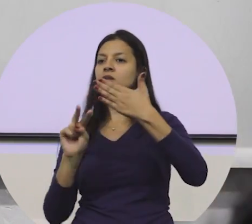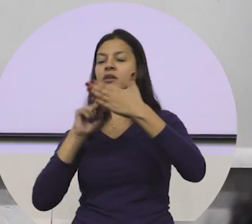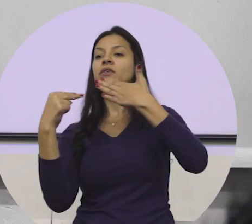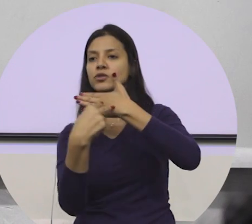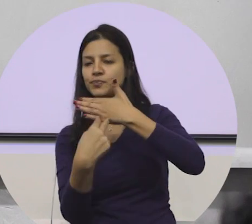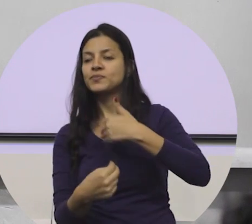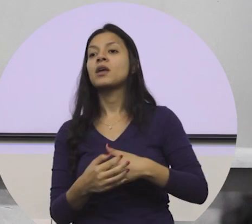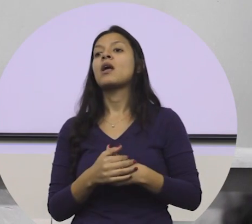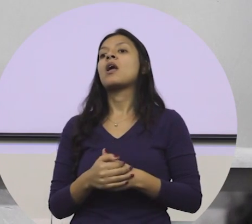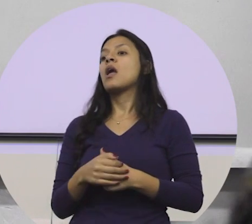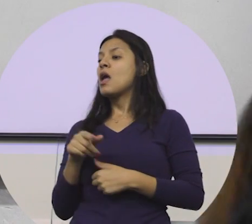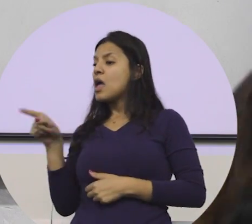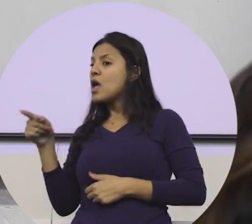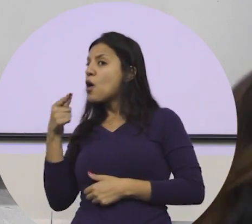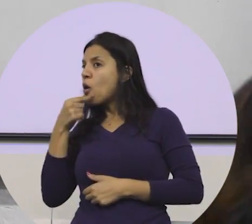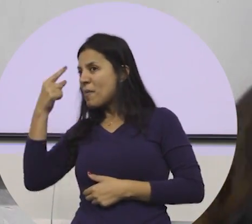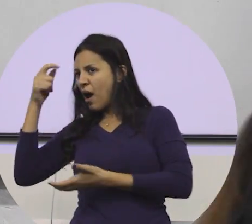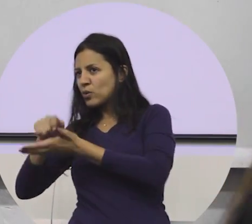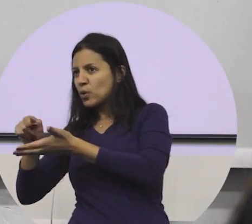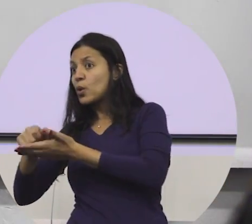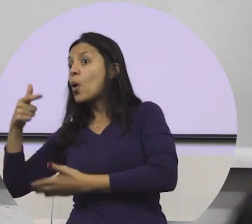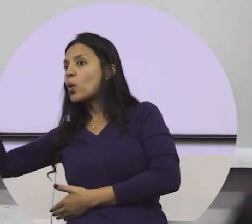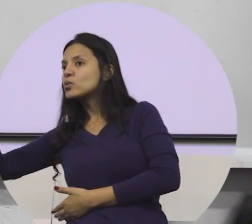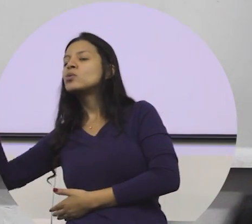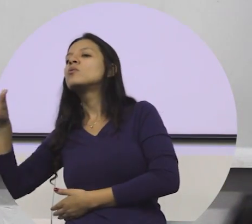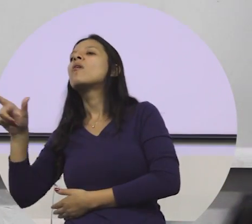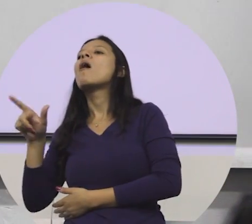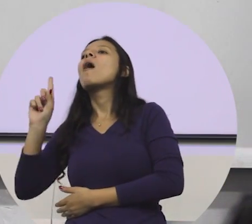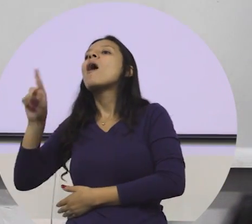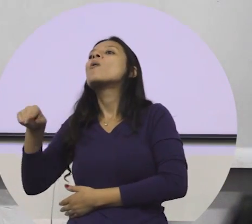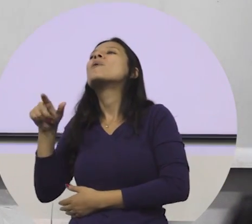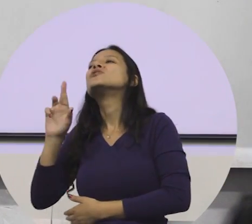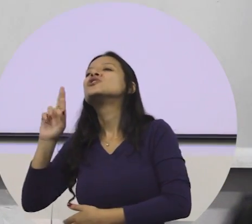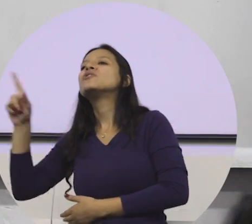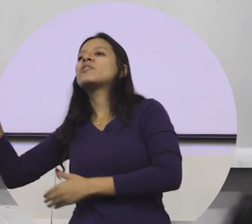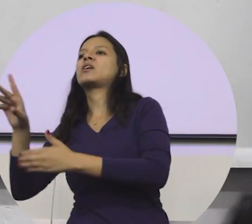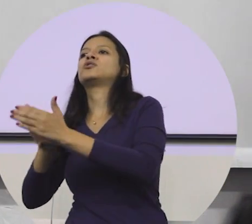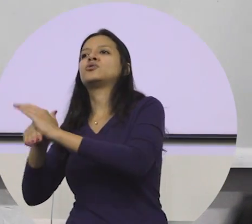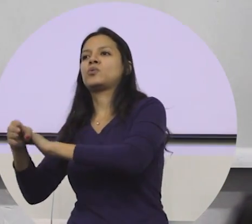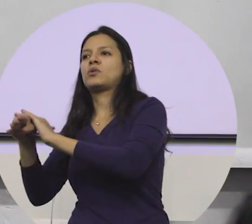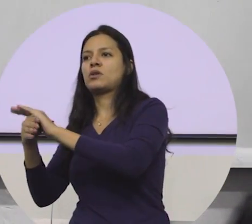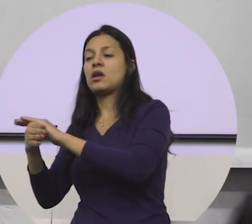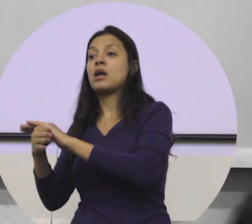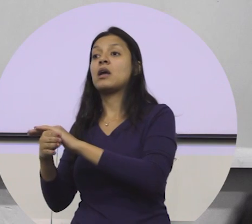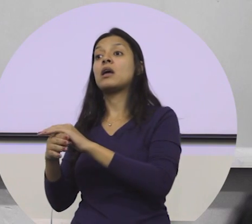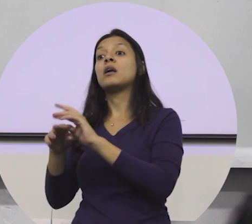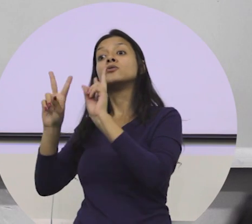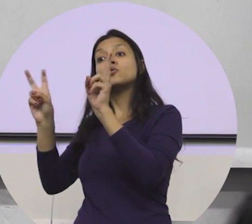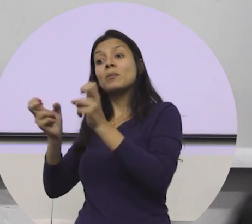nomenclatura, mas ele faz uma nova concepção, que ele vai falar sobre expressão e conteúdo.